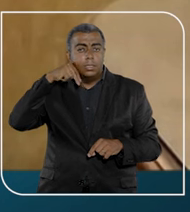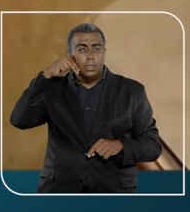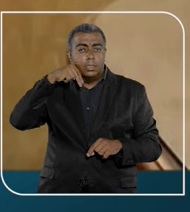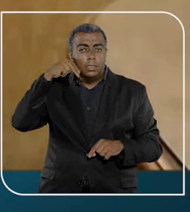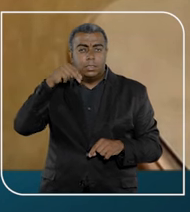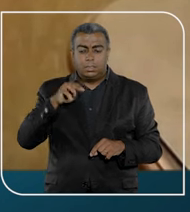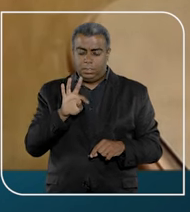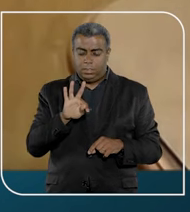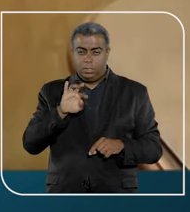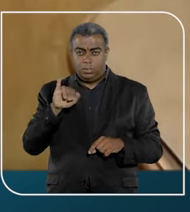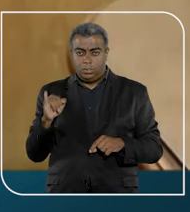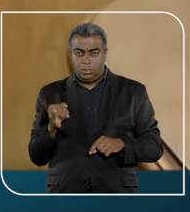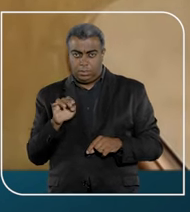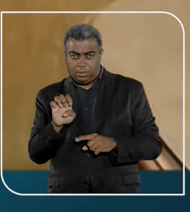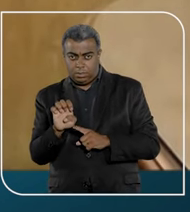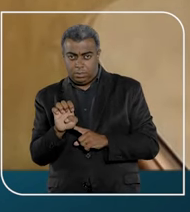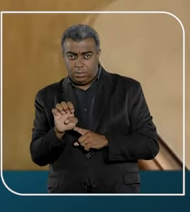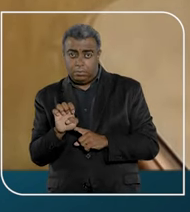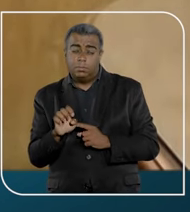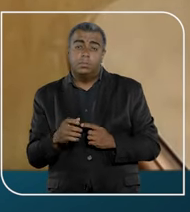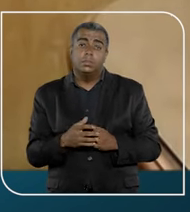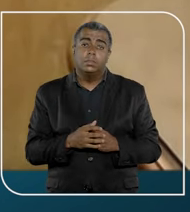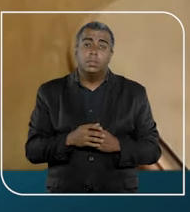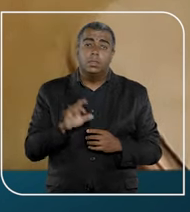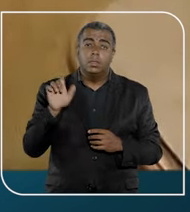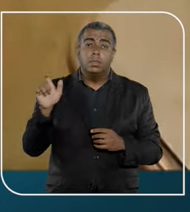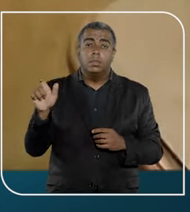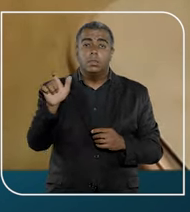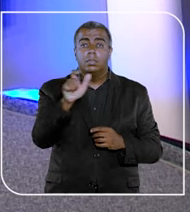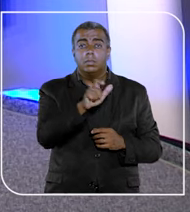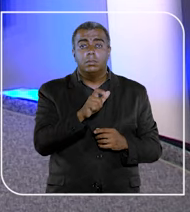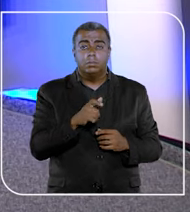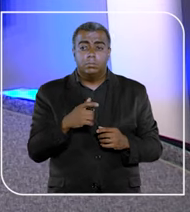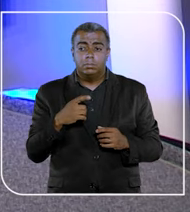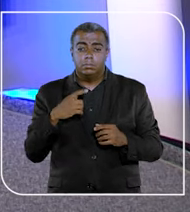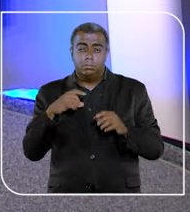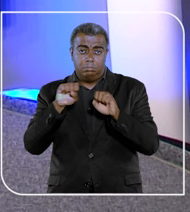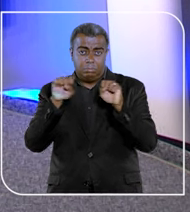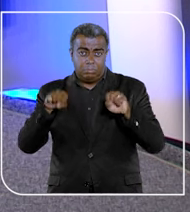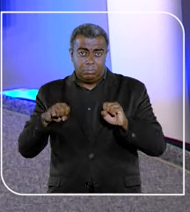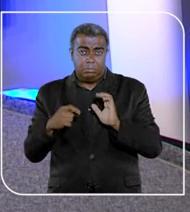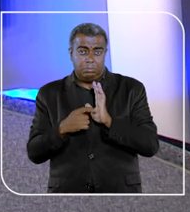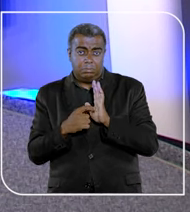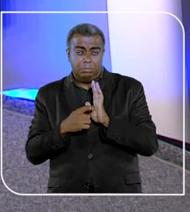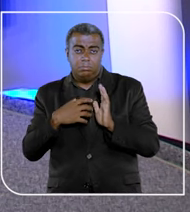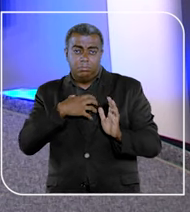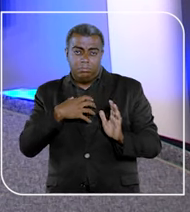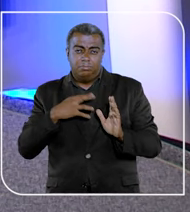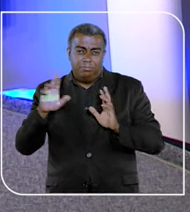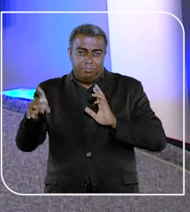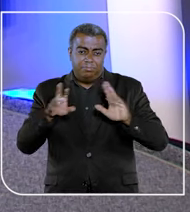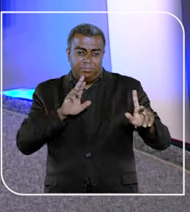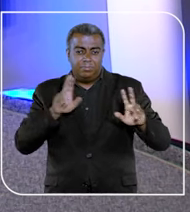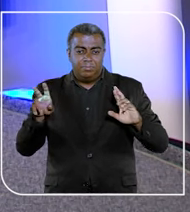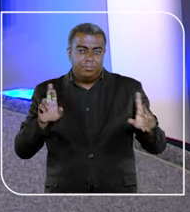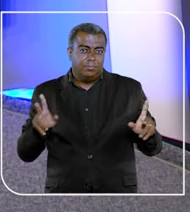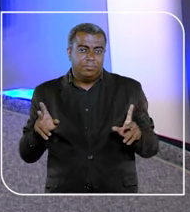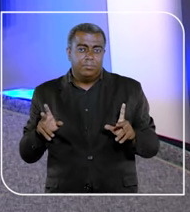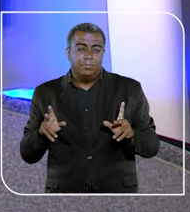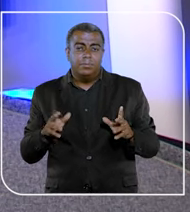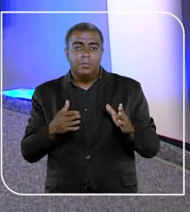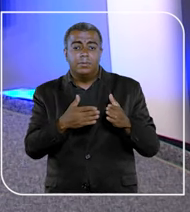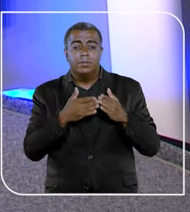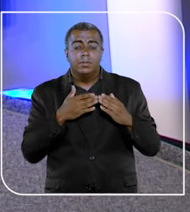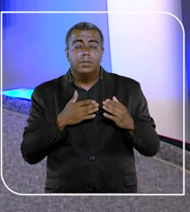que é aí em Natal, Bia? Aqui é PJE. Então, cada sistema tem